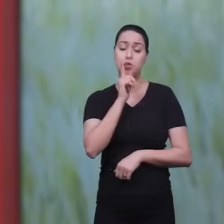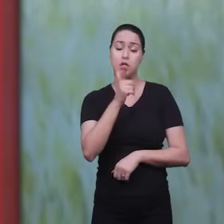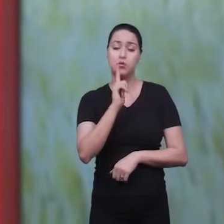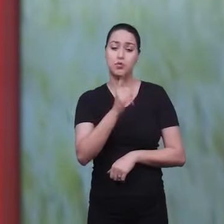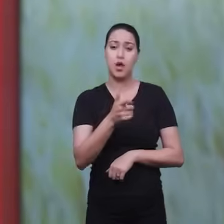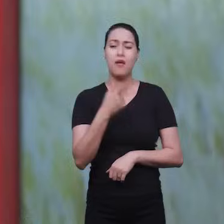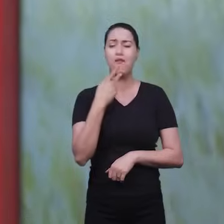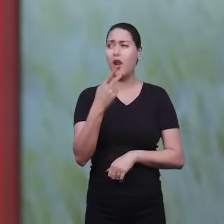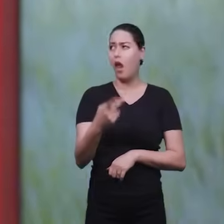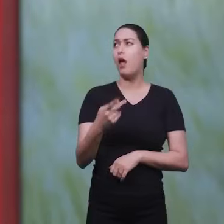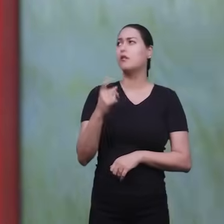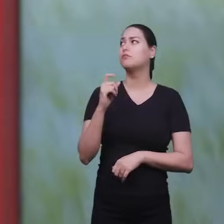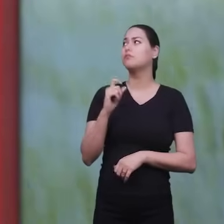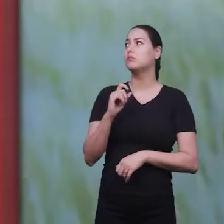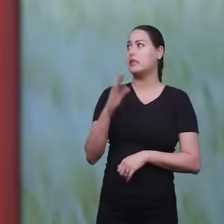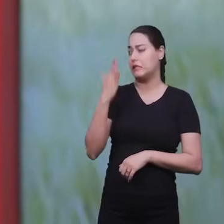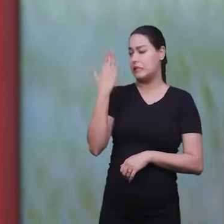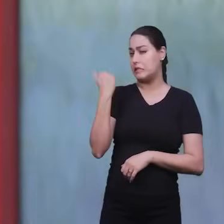nossa